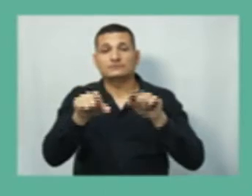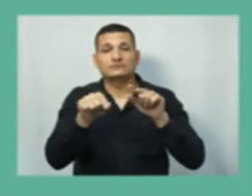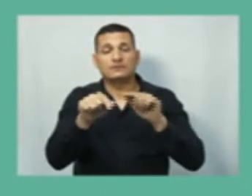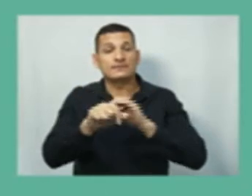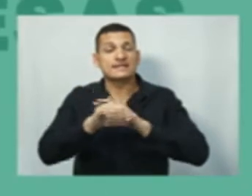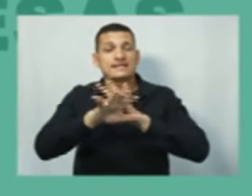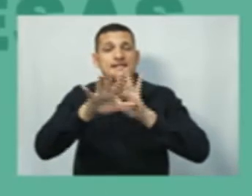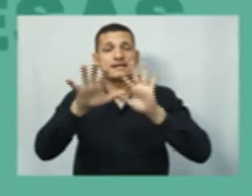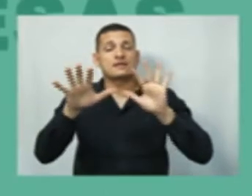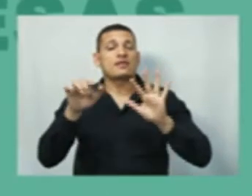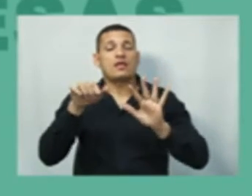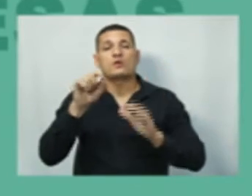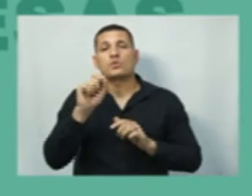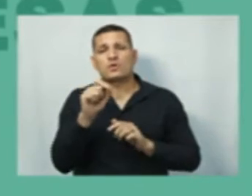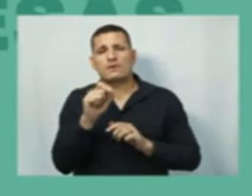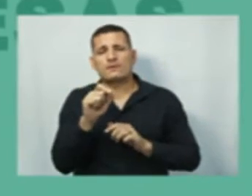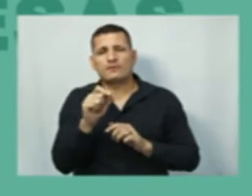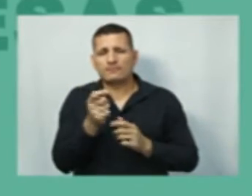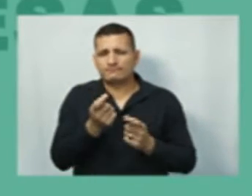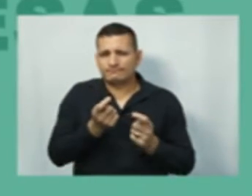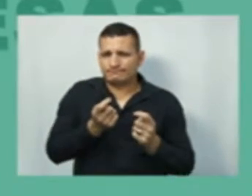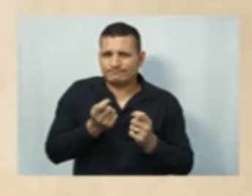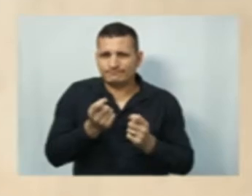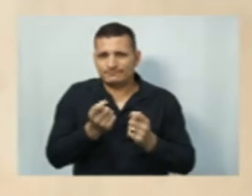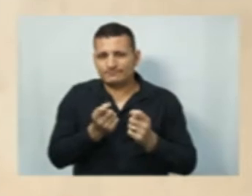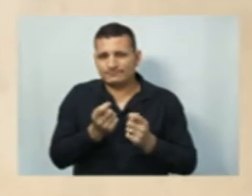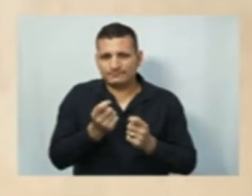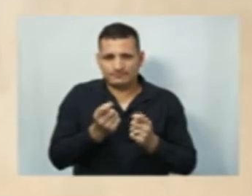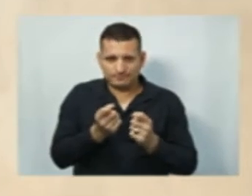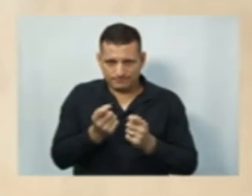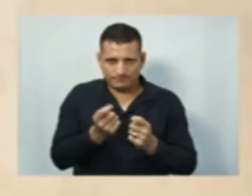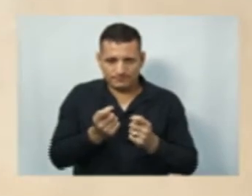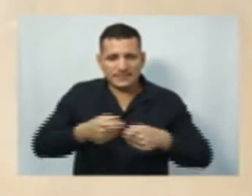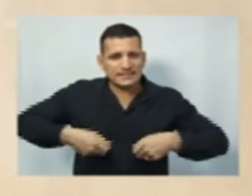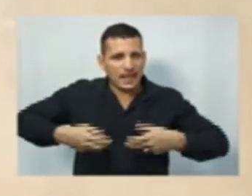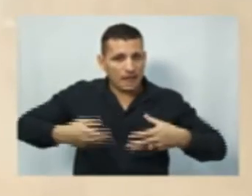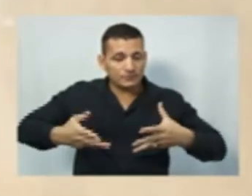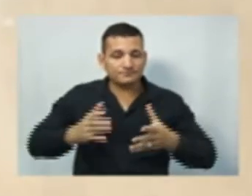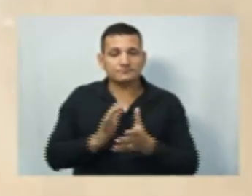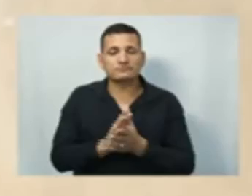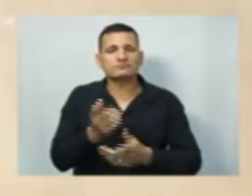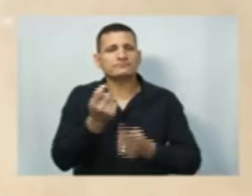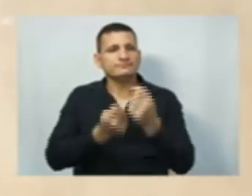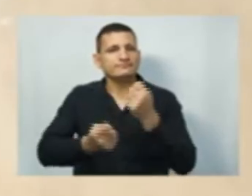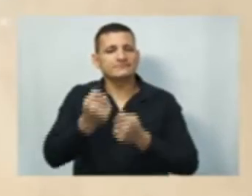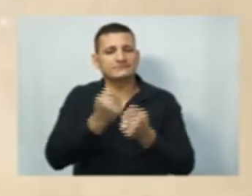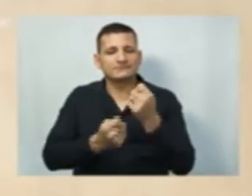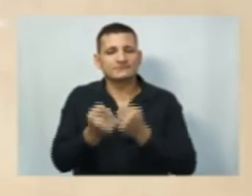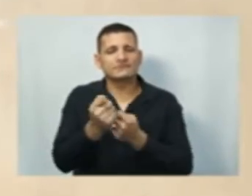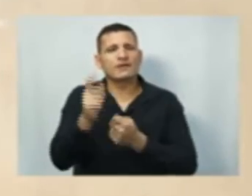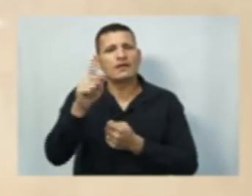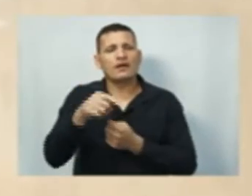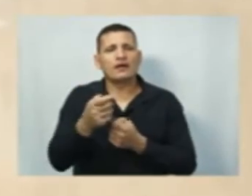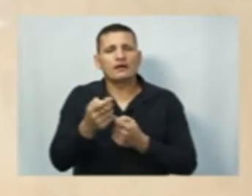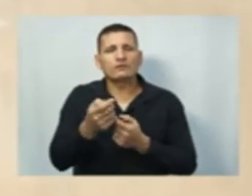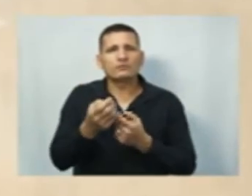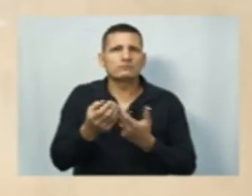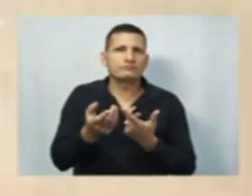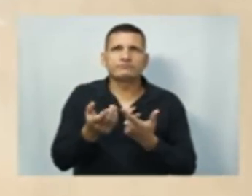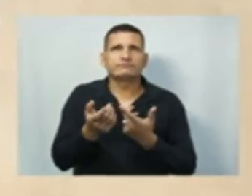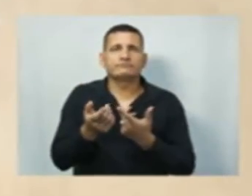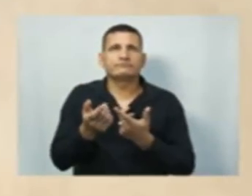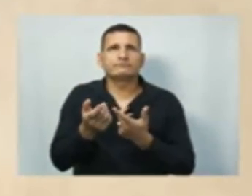significa moderar e controlar despesas. Economia é o meio de você gastar menos